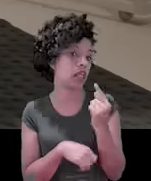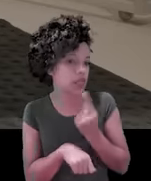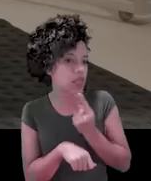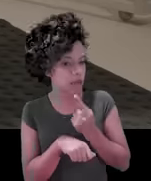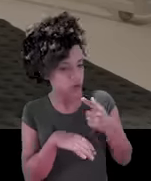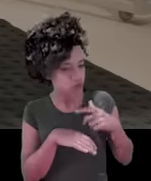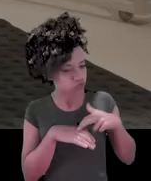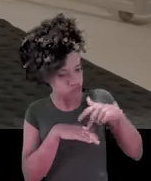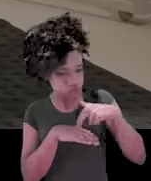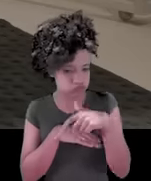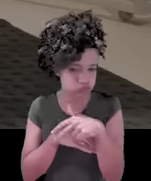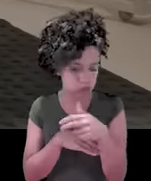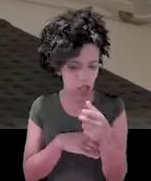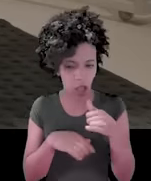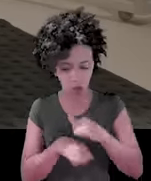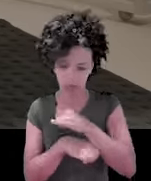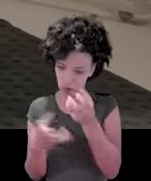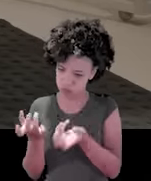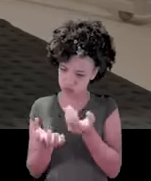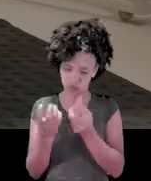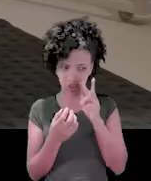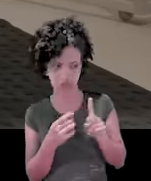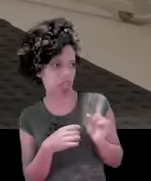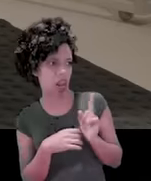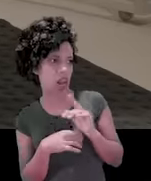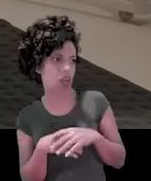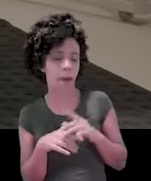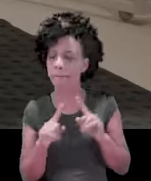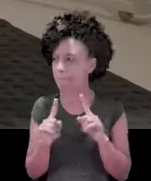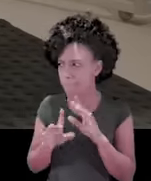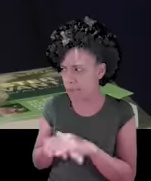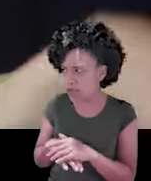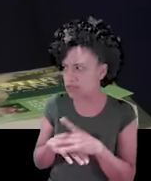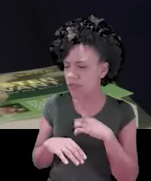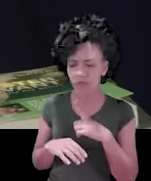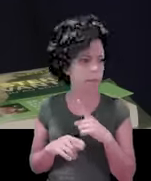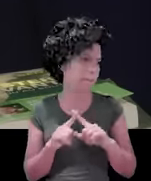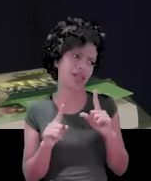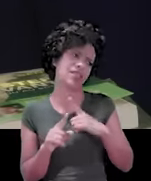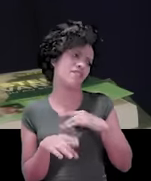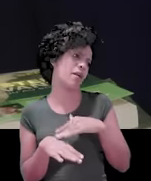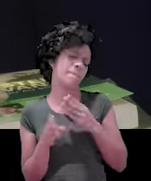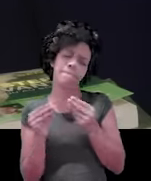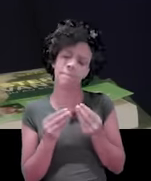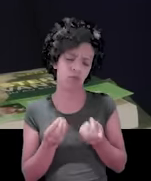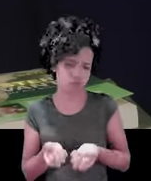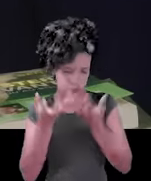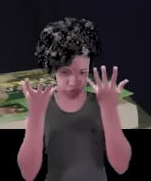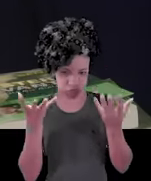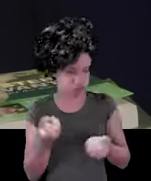tempo de eu sair fazer isso e de repente começou a pegar fogo eu fiquei lá para ver tá com muito mas não precisava não é muito muito aí você me contava